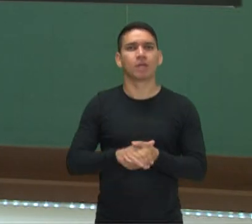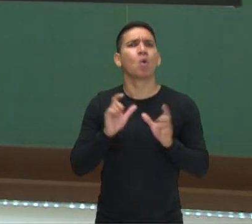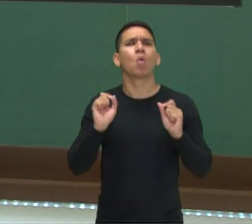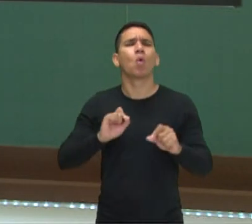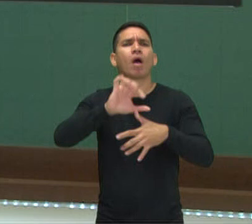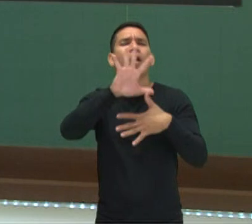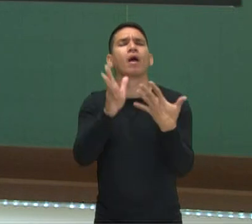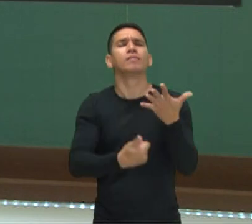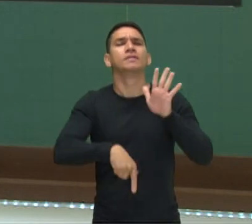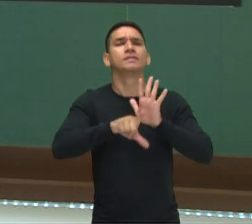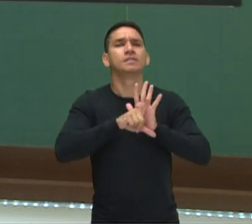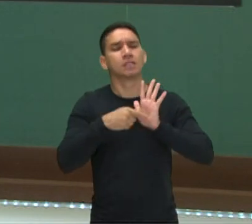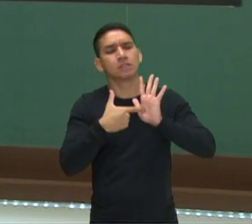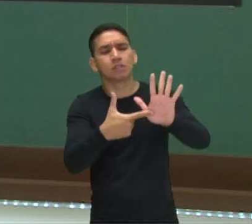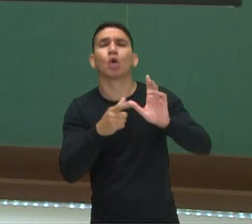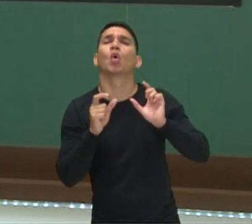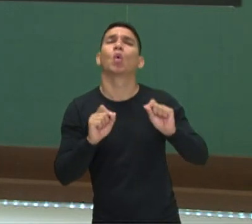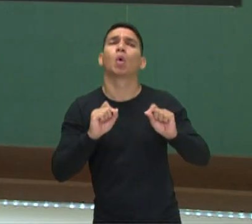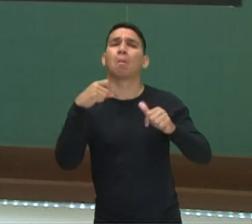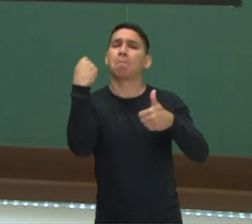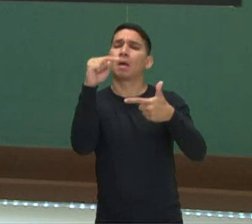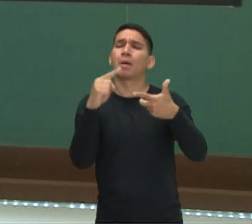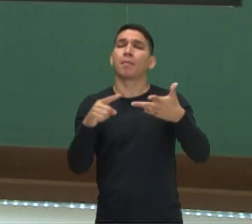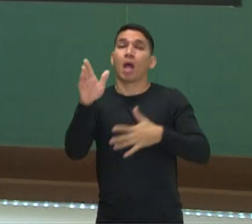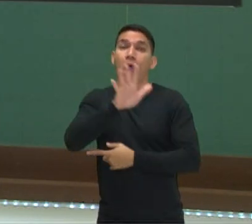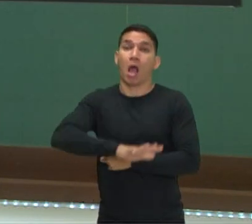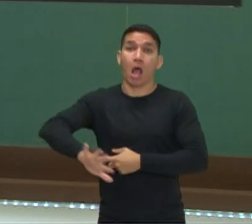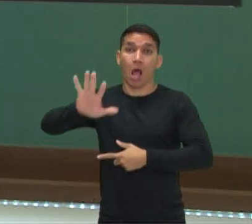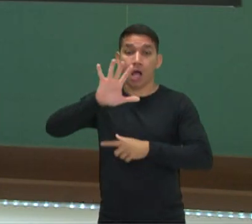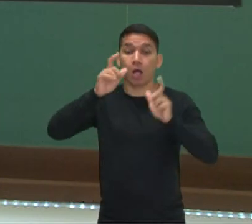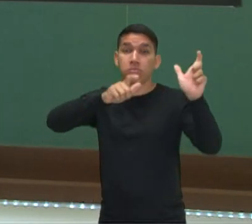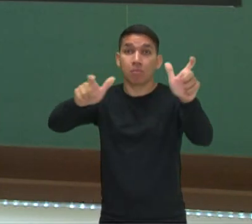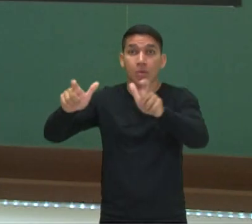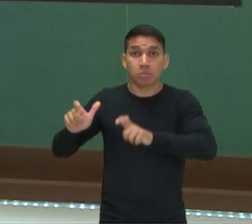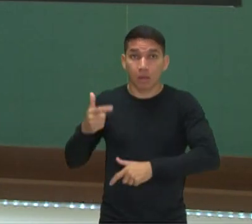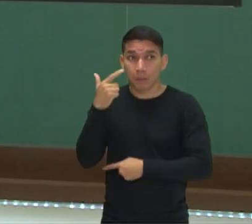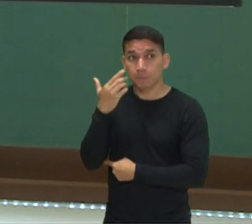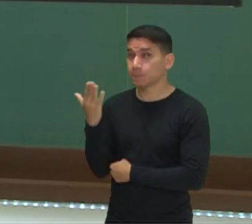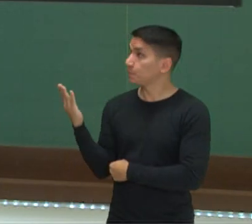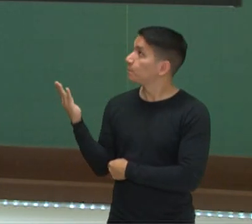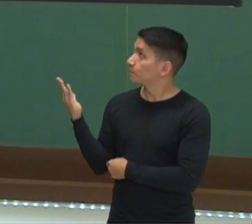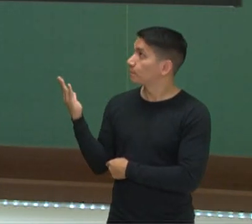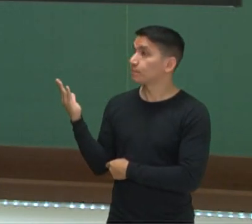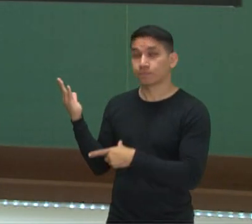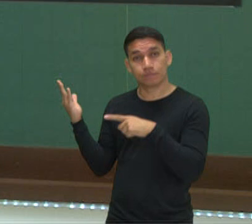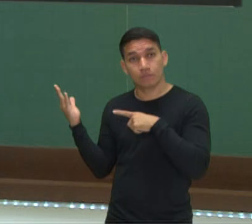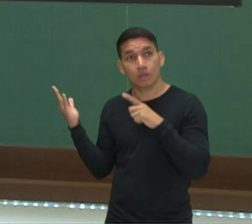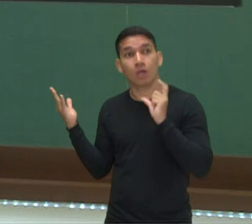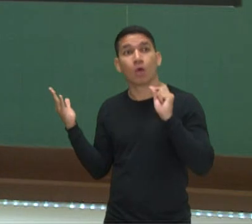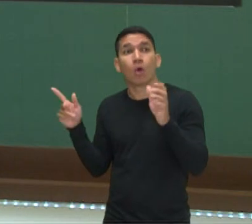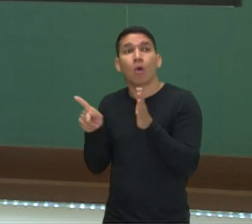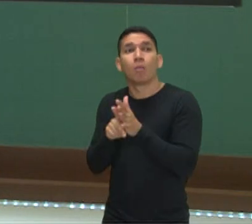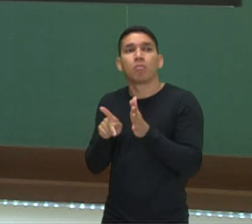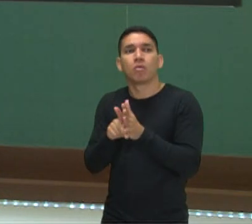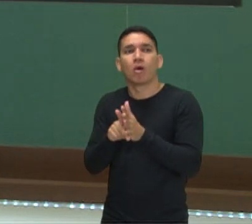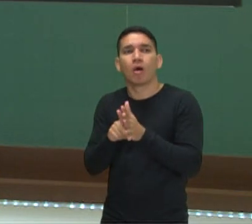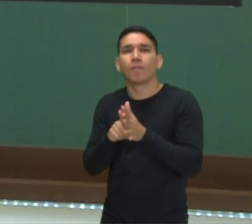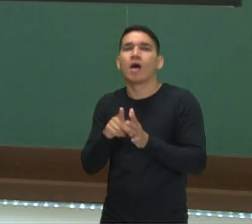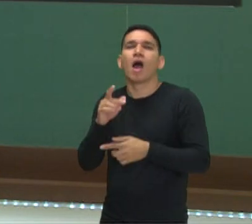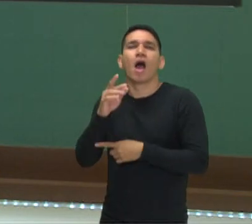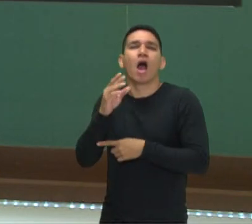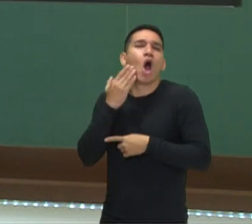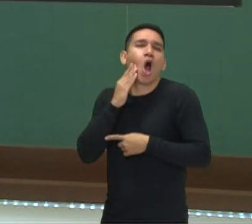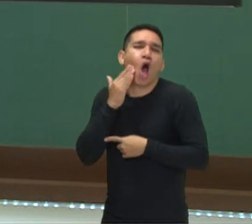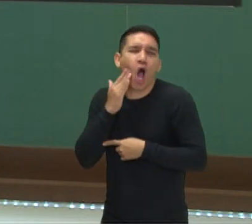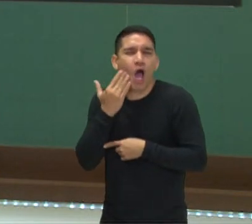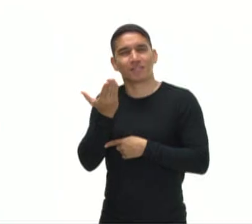Então, pensando aqui na questão do mapa de localização, nós vamos ter o que está contornado em rosinha